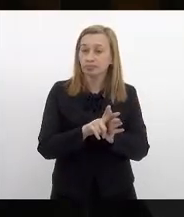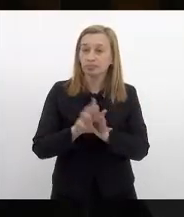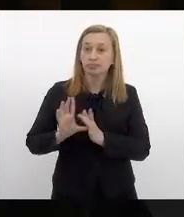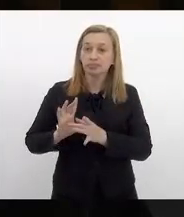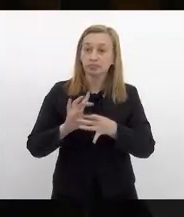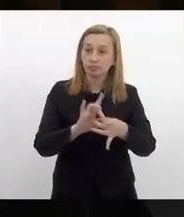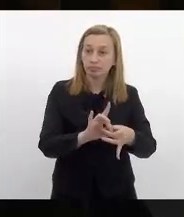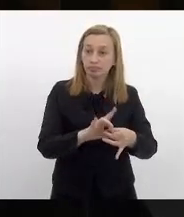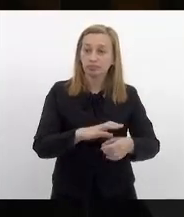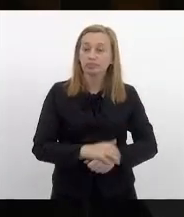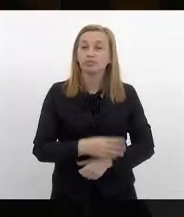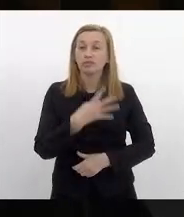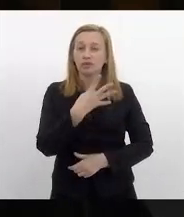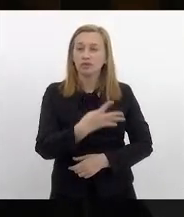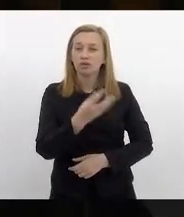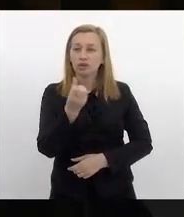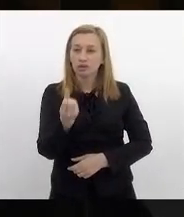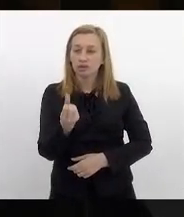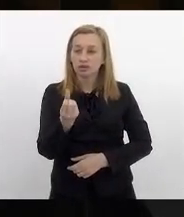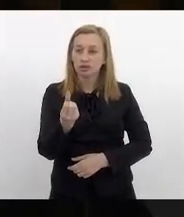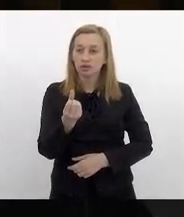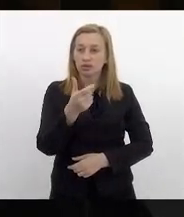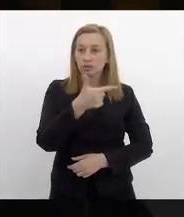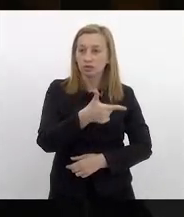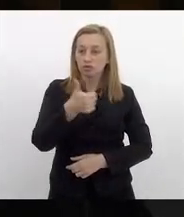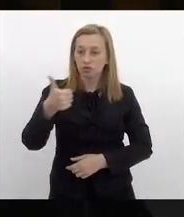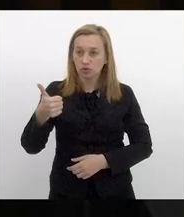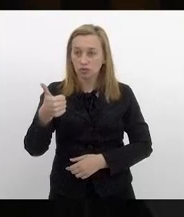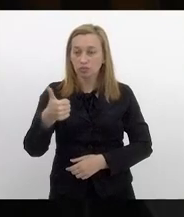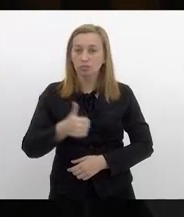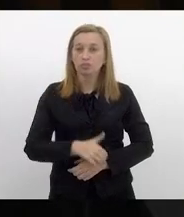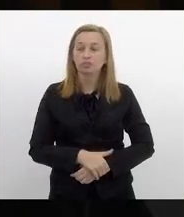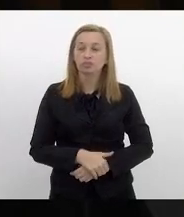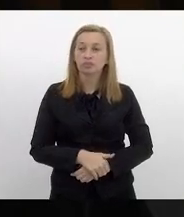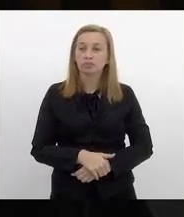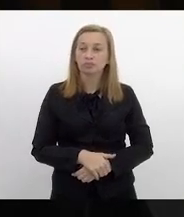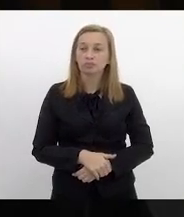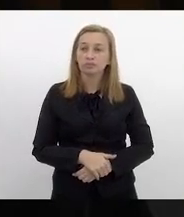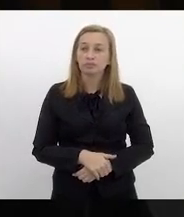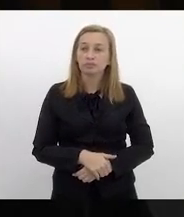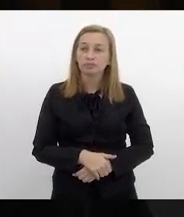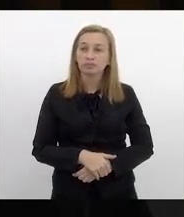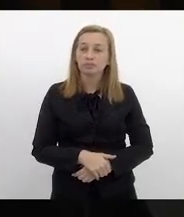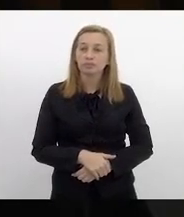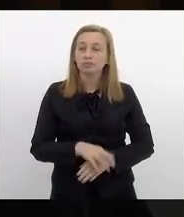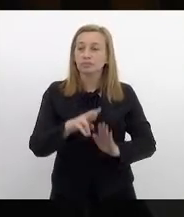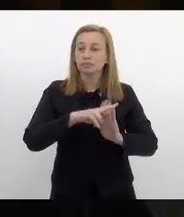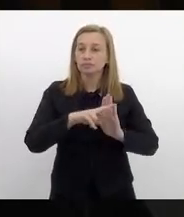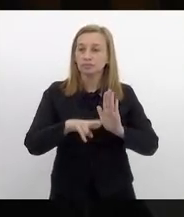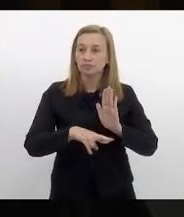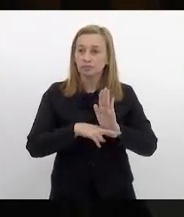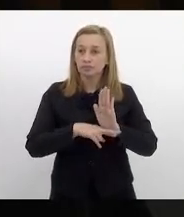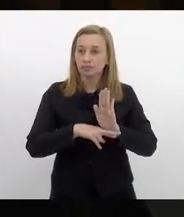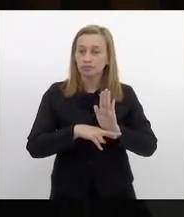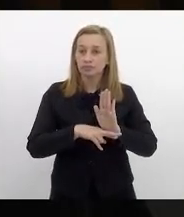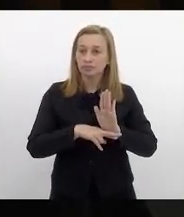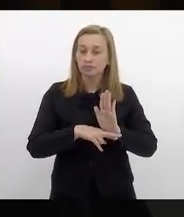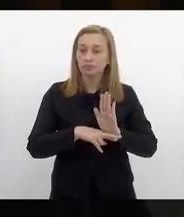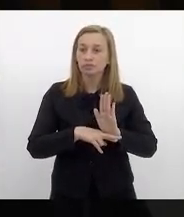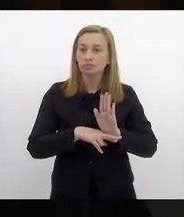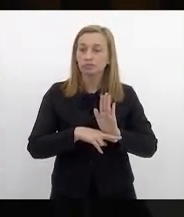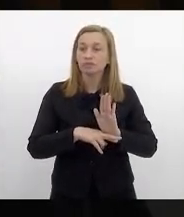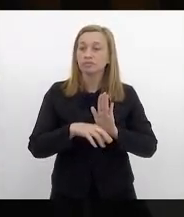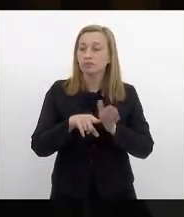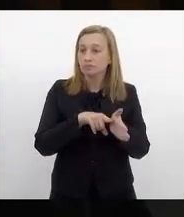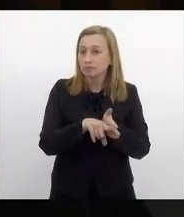complementar 46 de 2021, que estabelece normas e diretrizes fiscais